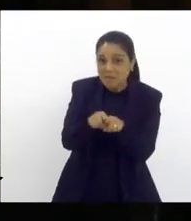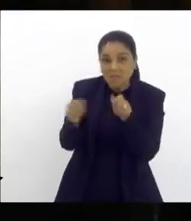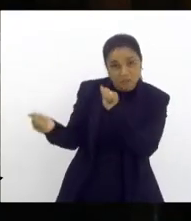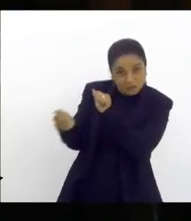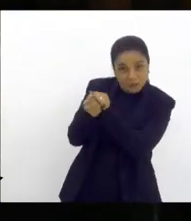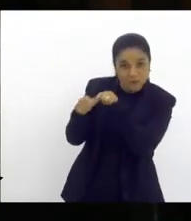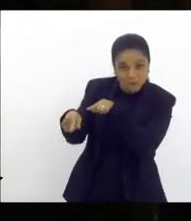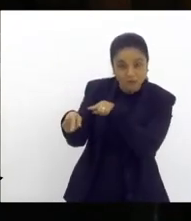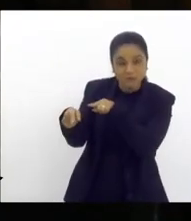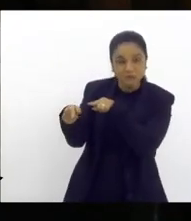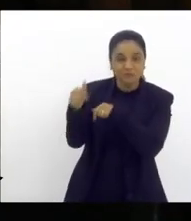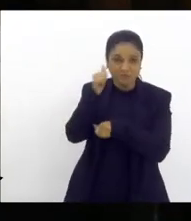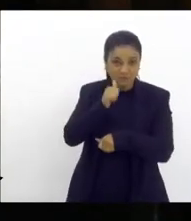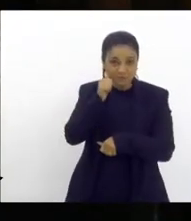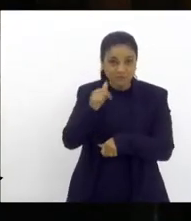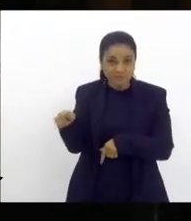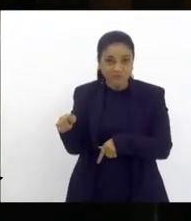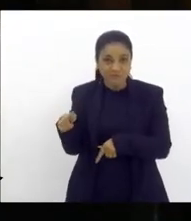Também